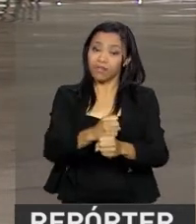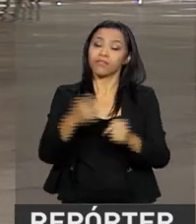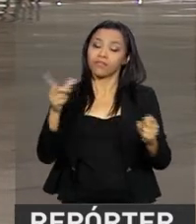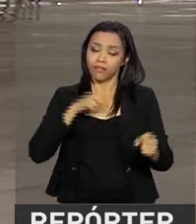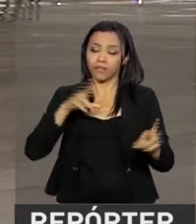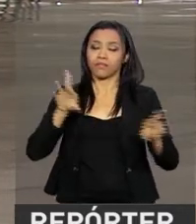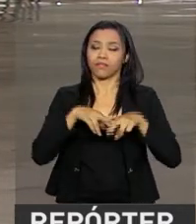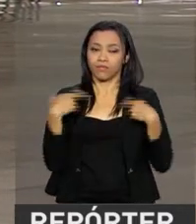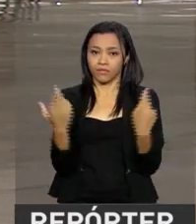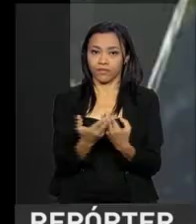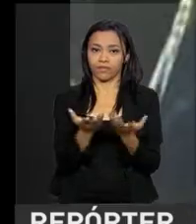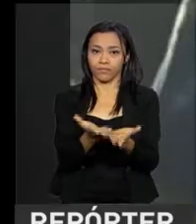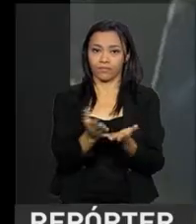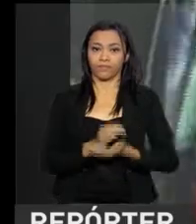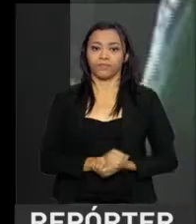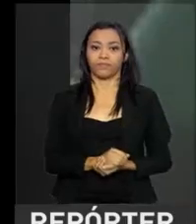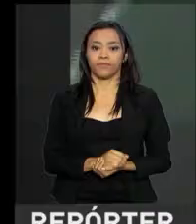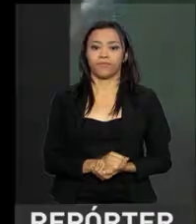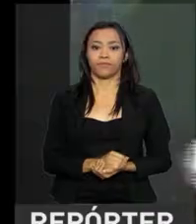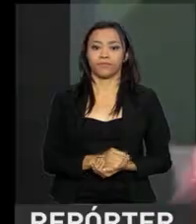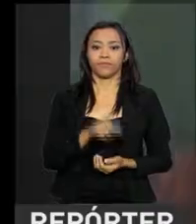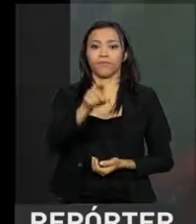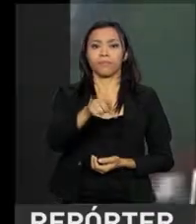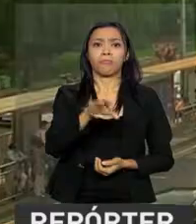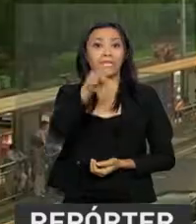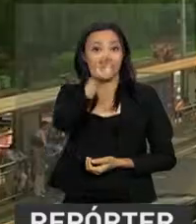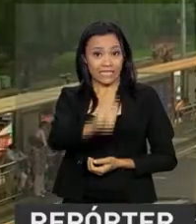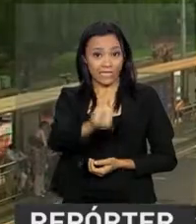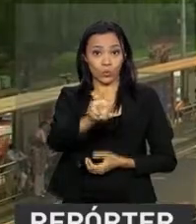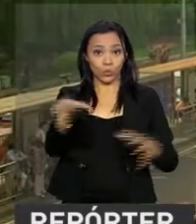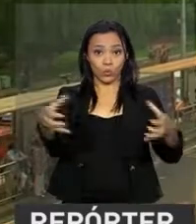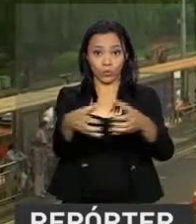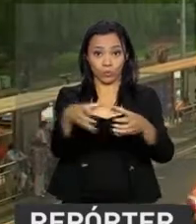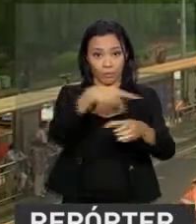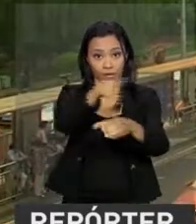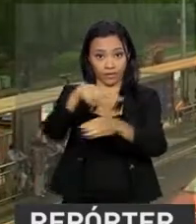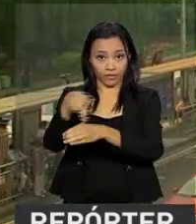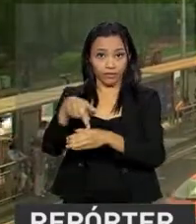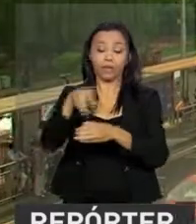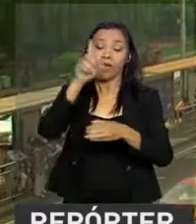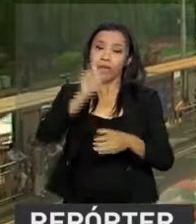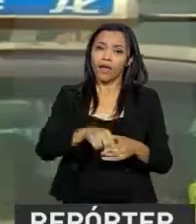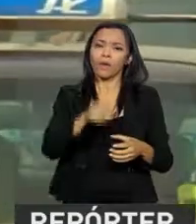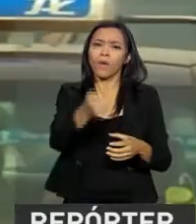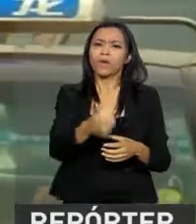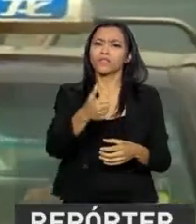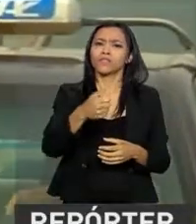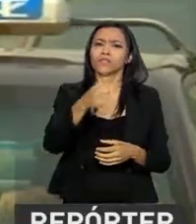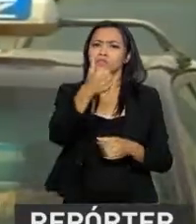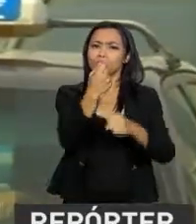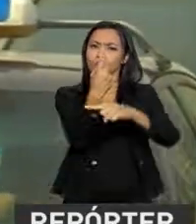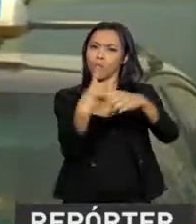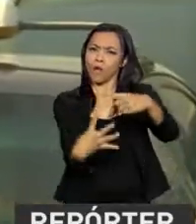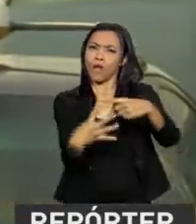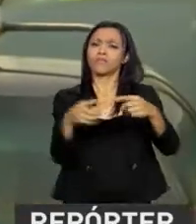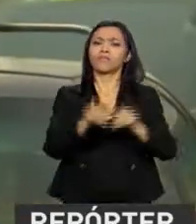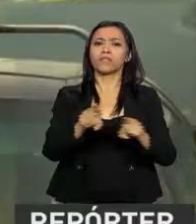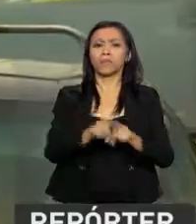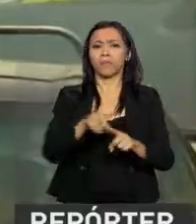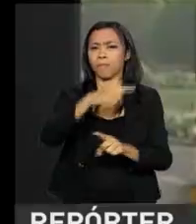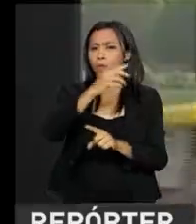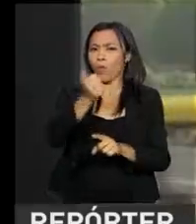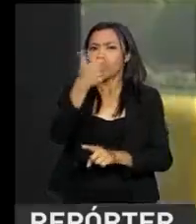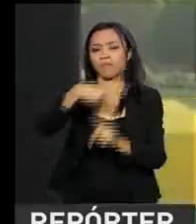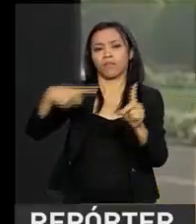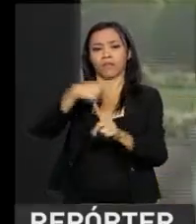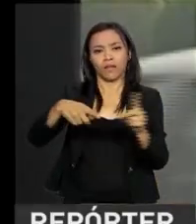países cinco países quase um quarto da produção e do território mais da metade da população mundial